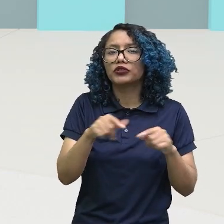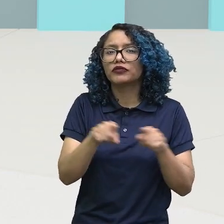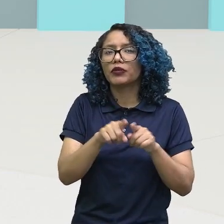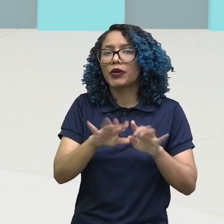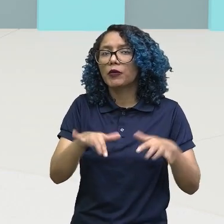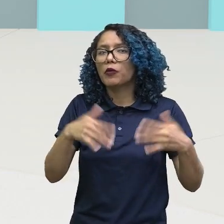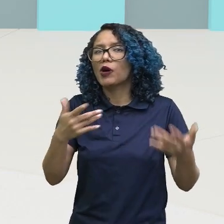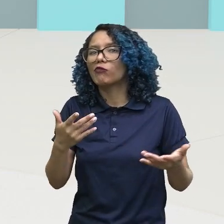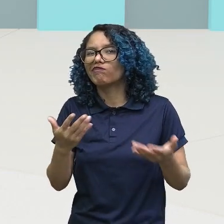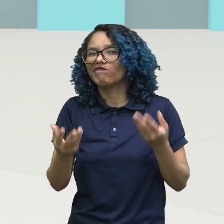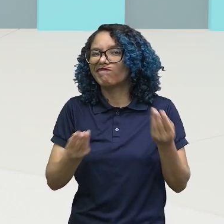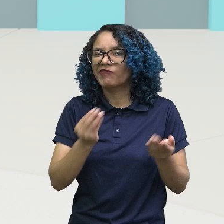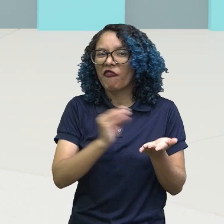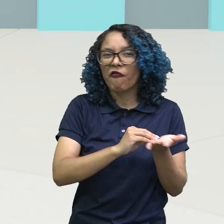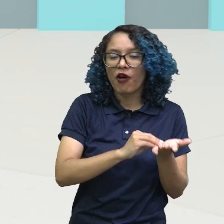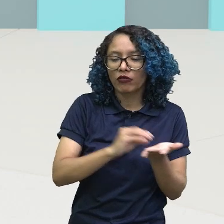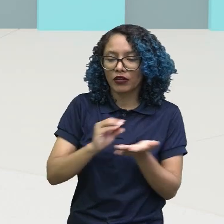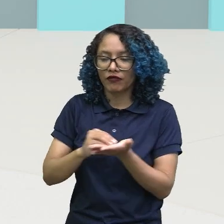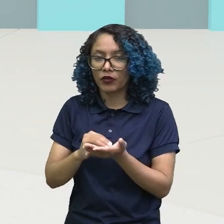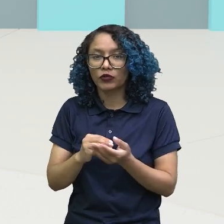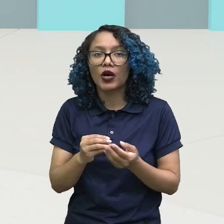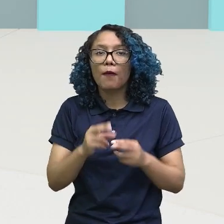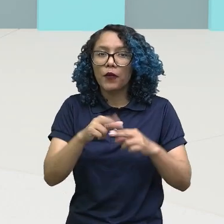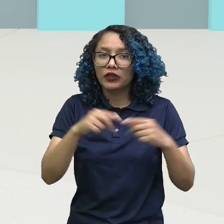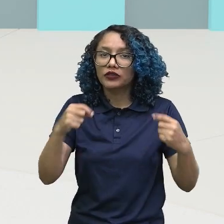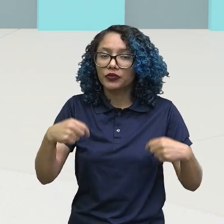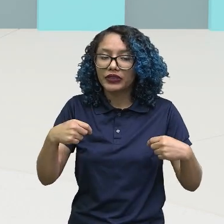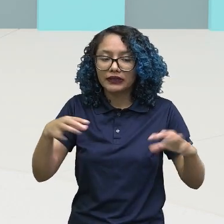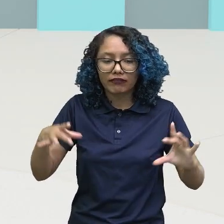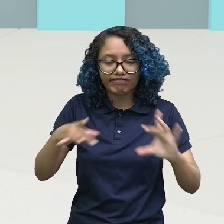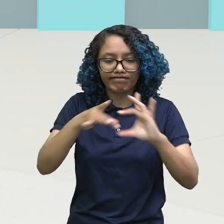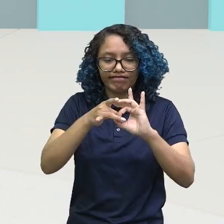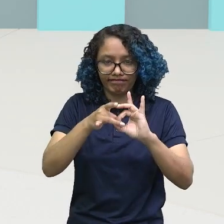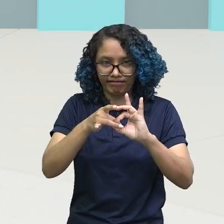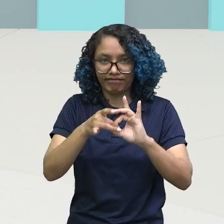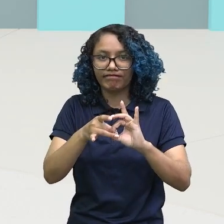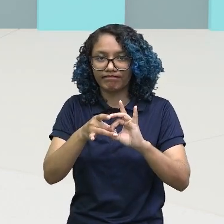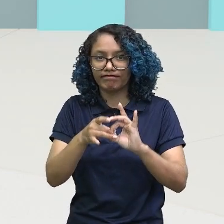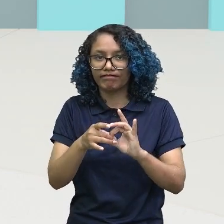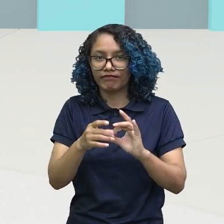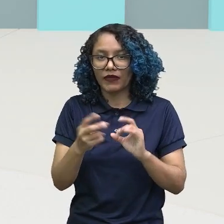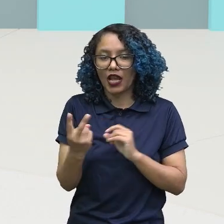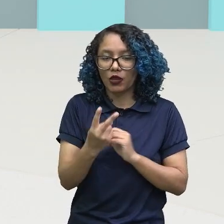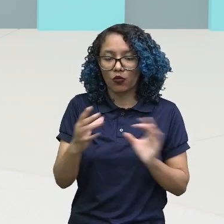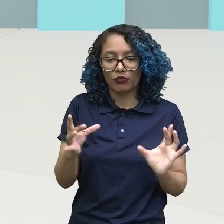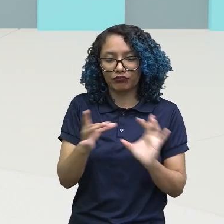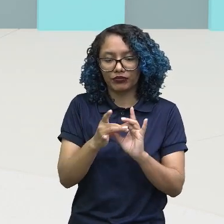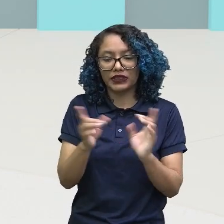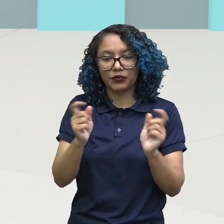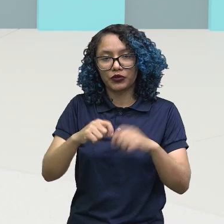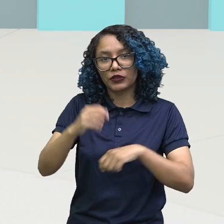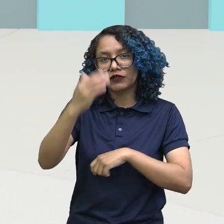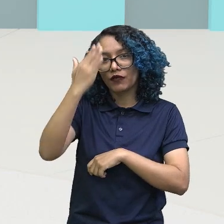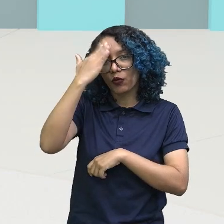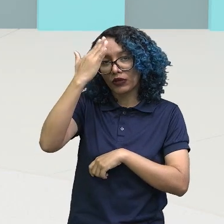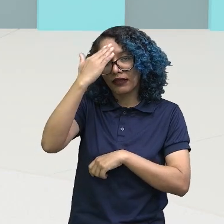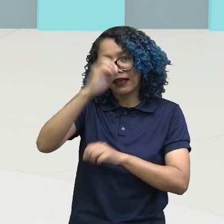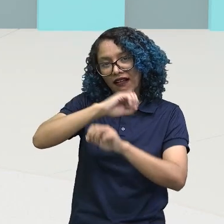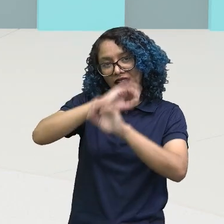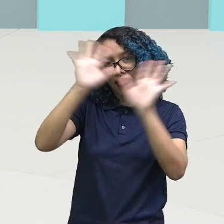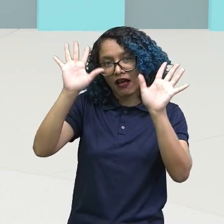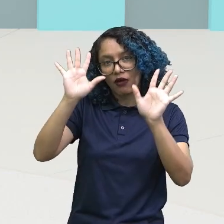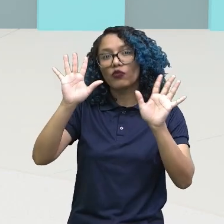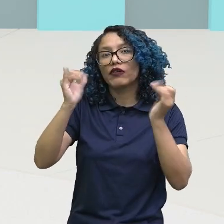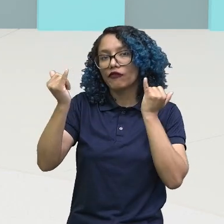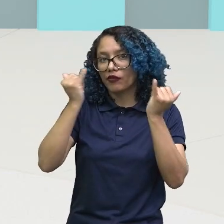teria sentido. Então, por isso, elas precisam ser unidas para que haja um entendimento da